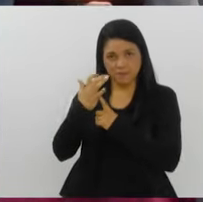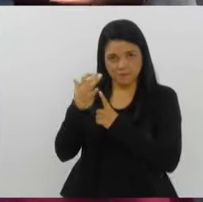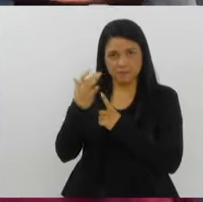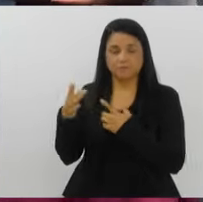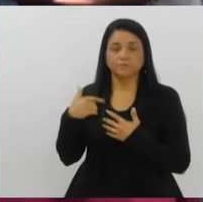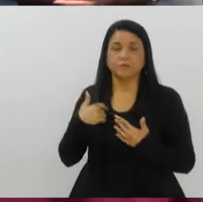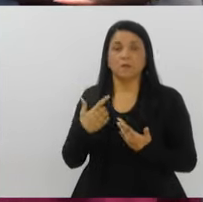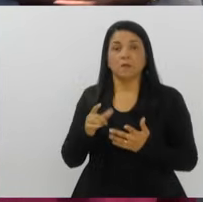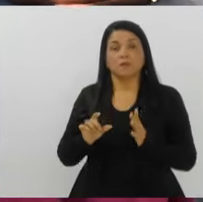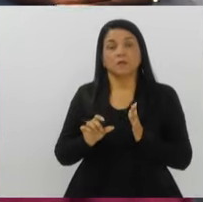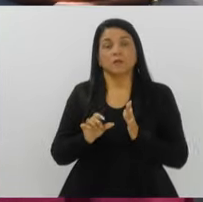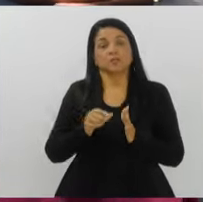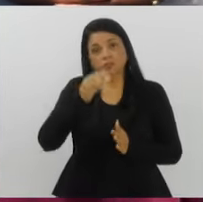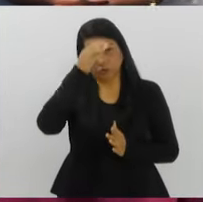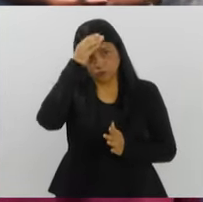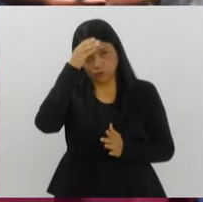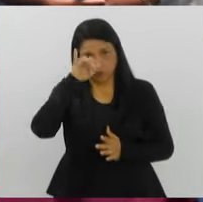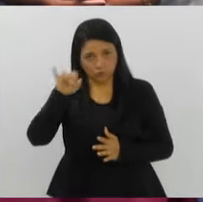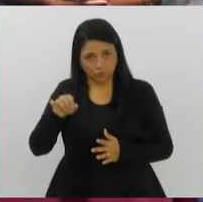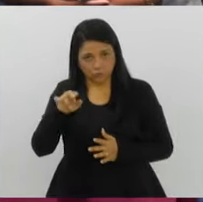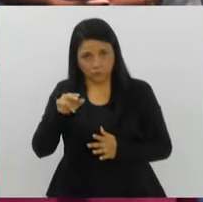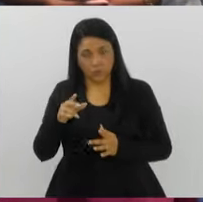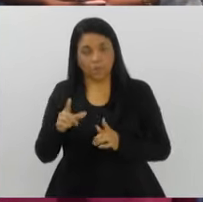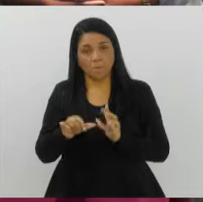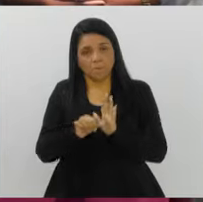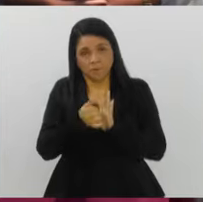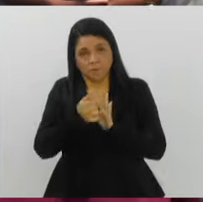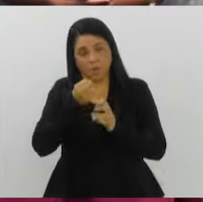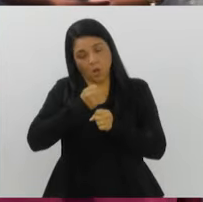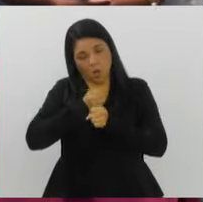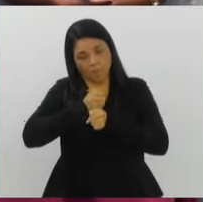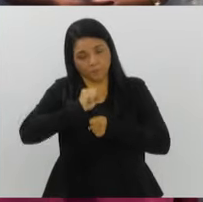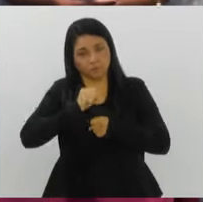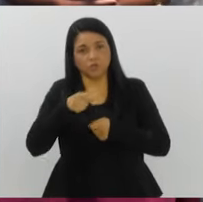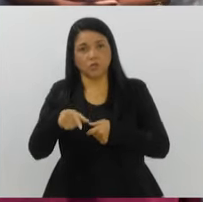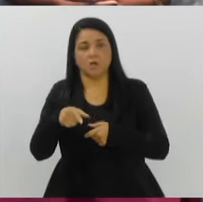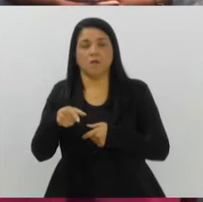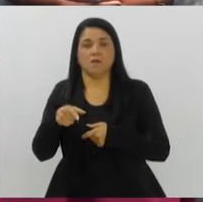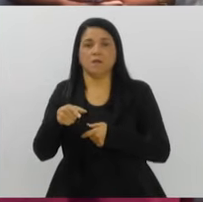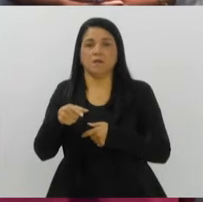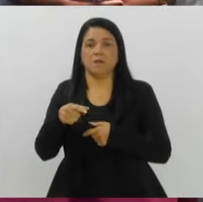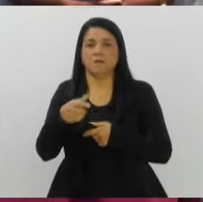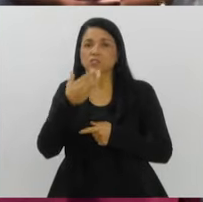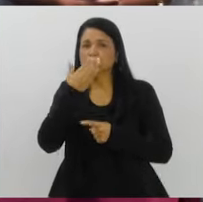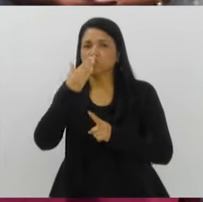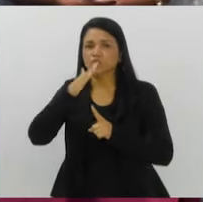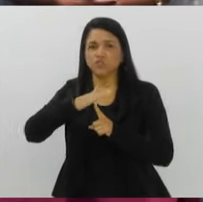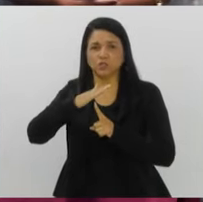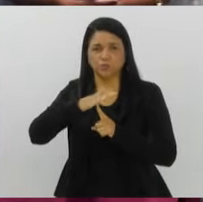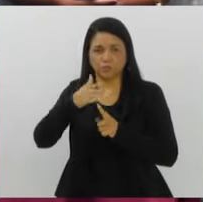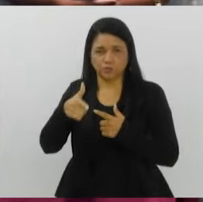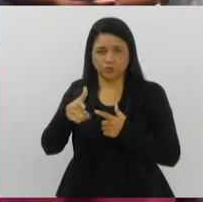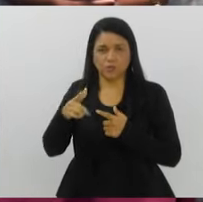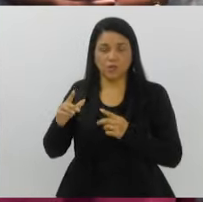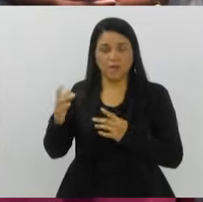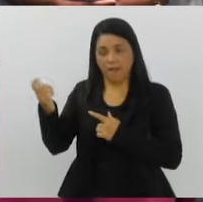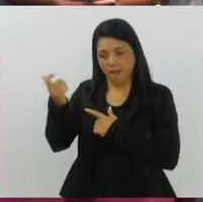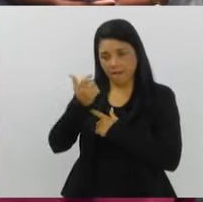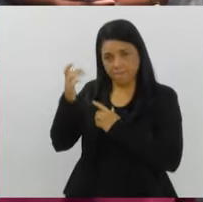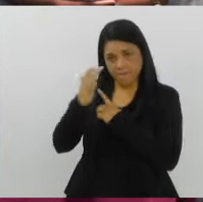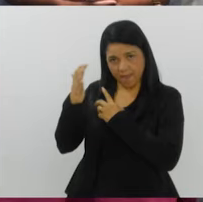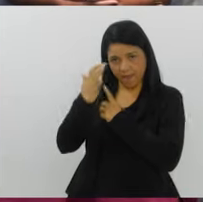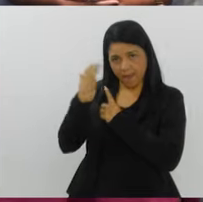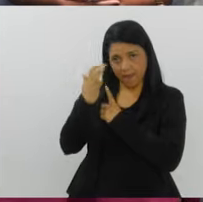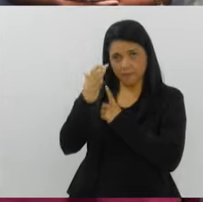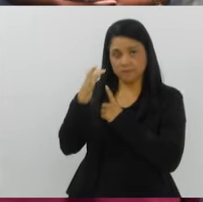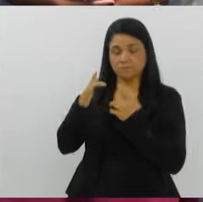repudiar esse ato de ameaça contra essas deputadas e me solidarizar completamente com a